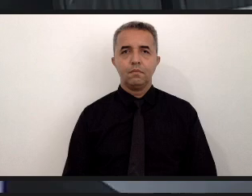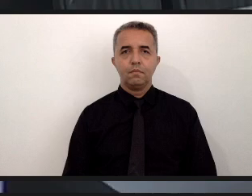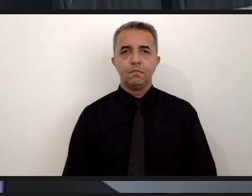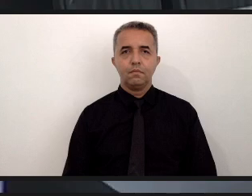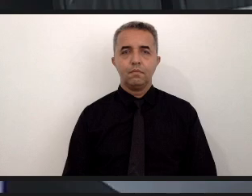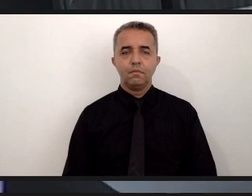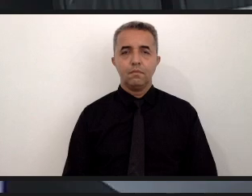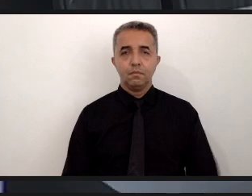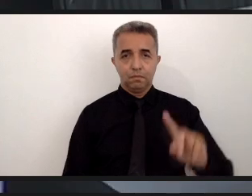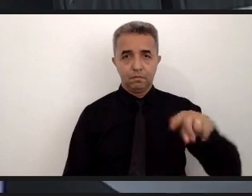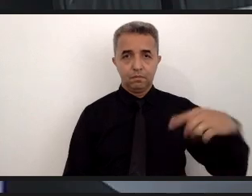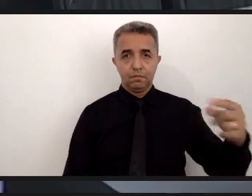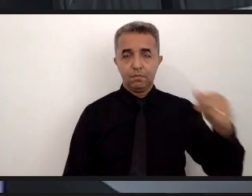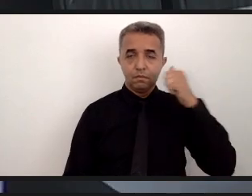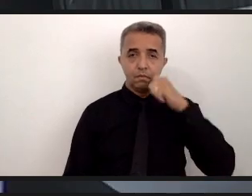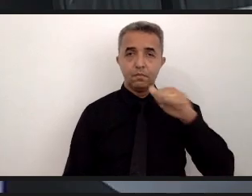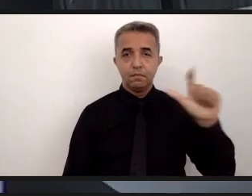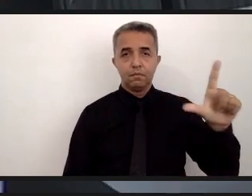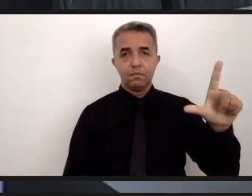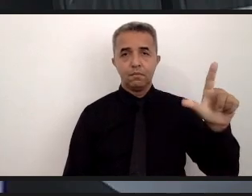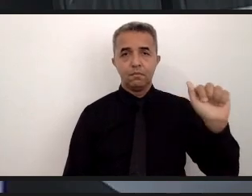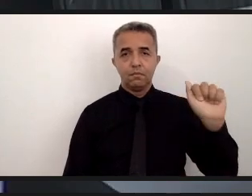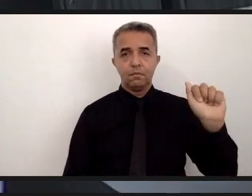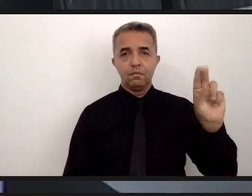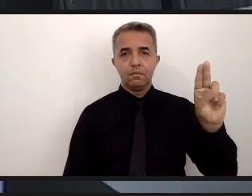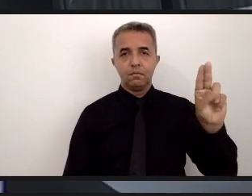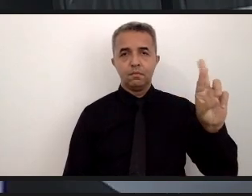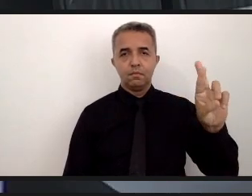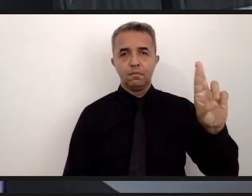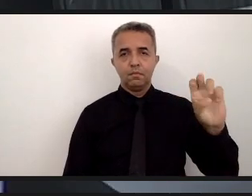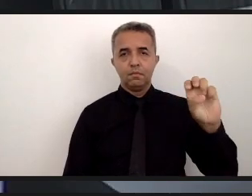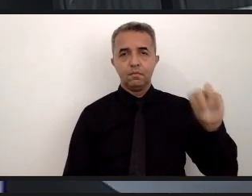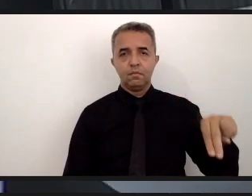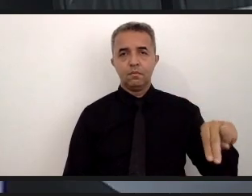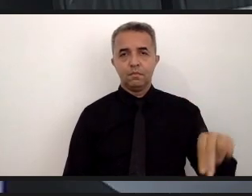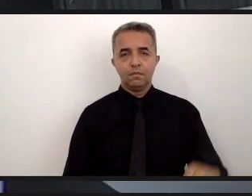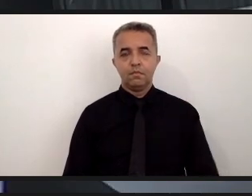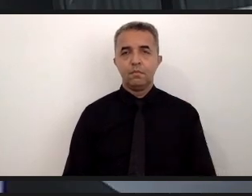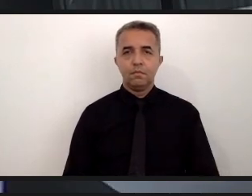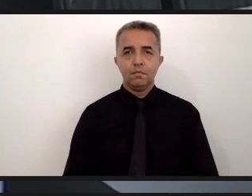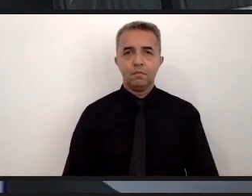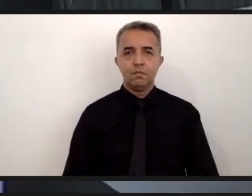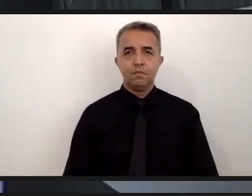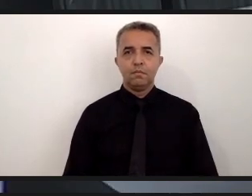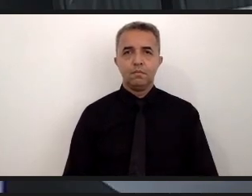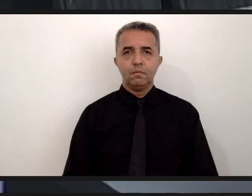Nossa homenageada, a senhora Lauren Cristiane Leite Ocampos, por gentileza.